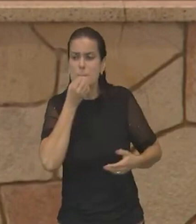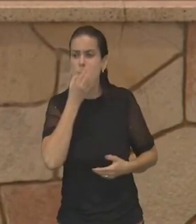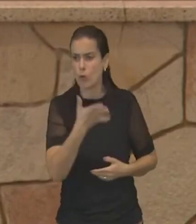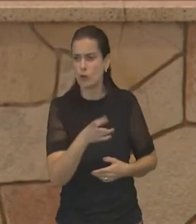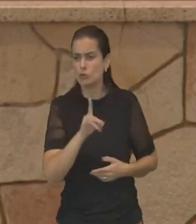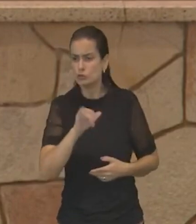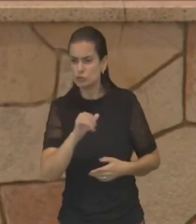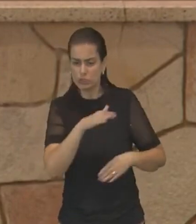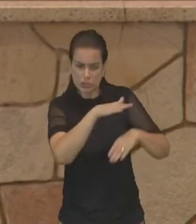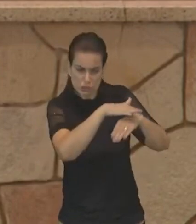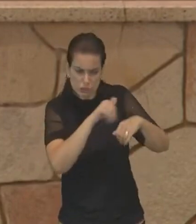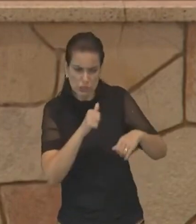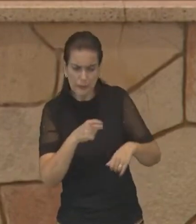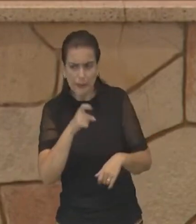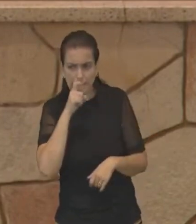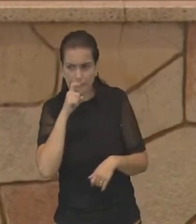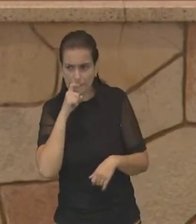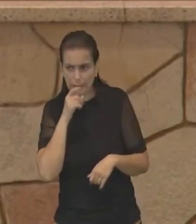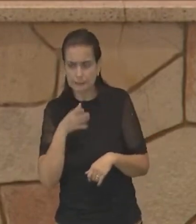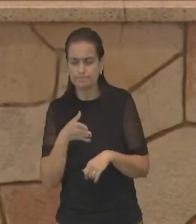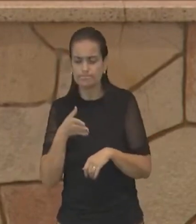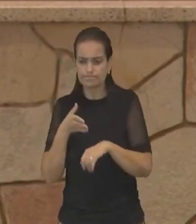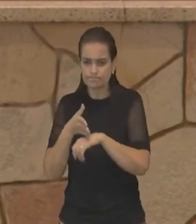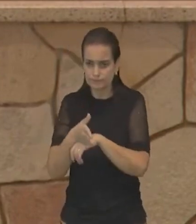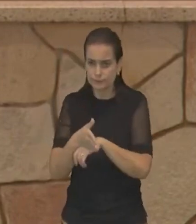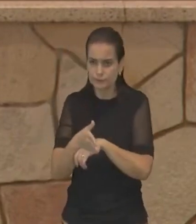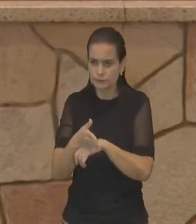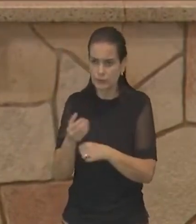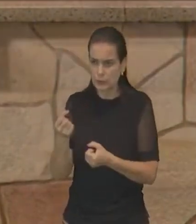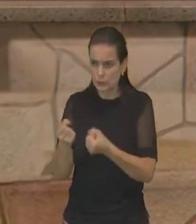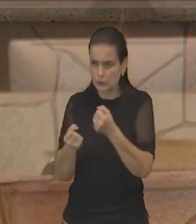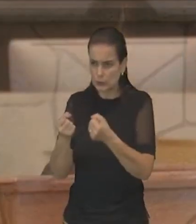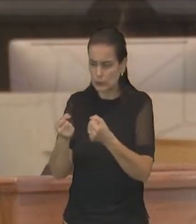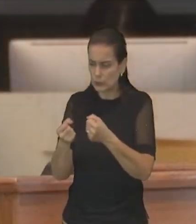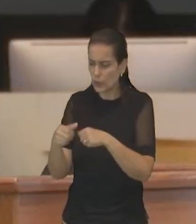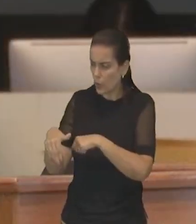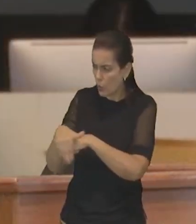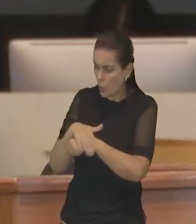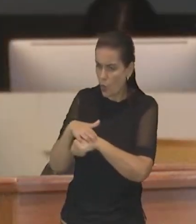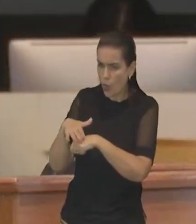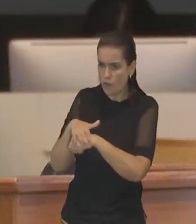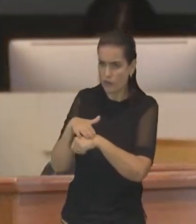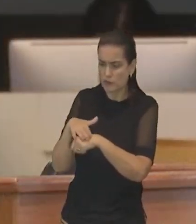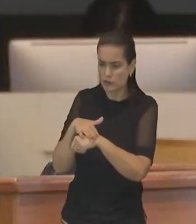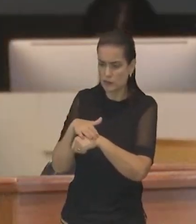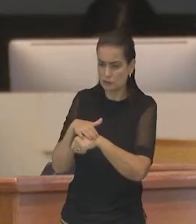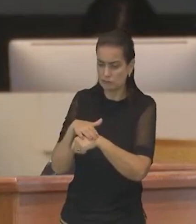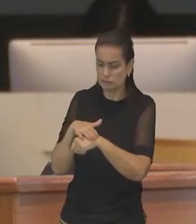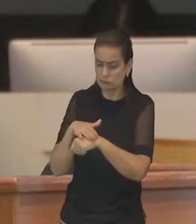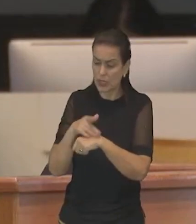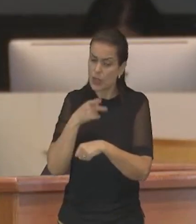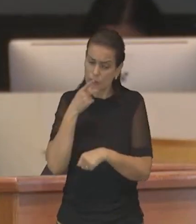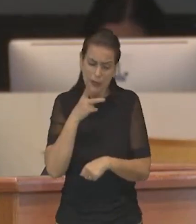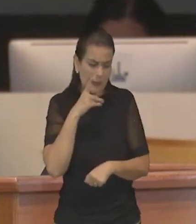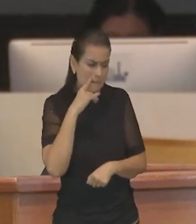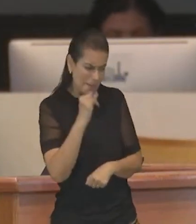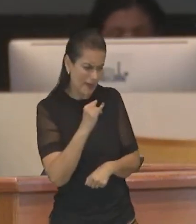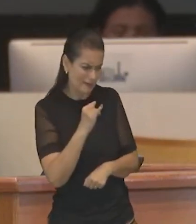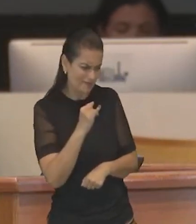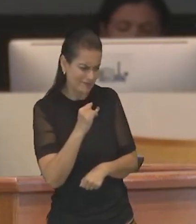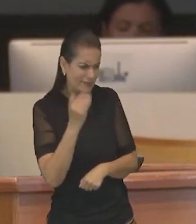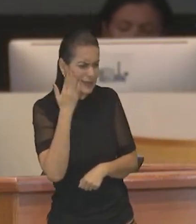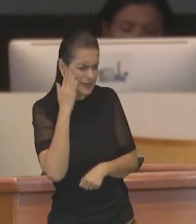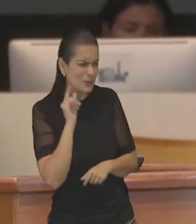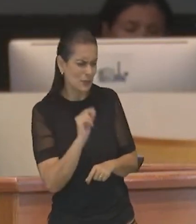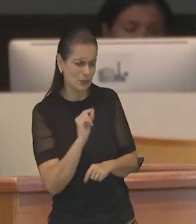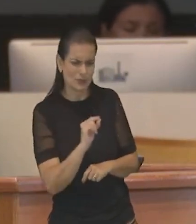um dia, entramos num Fusca, fomos para um canto e fomos conversar. E eu virei para ele e disse assim: pai, o senhor quer saber de uma